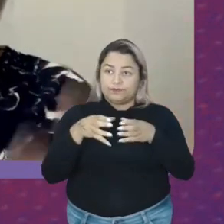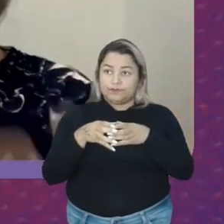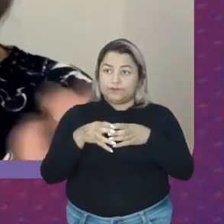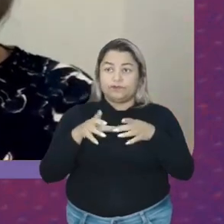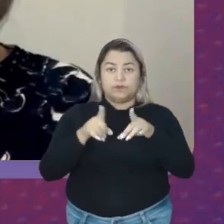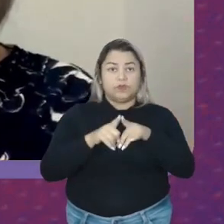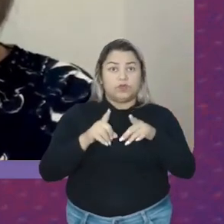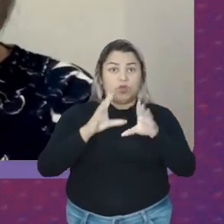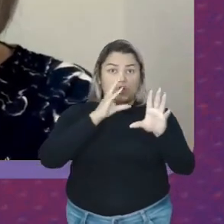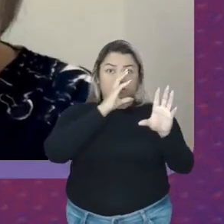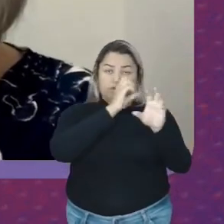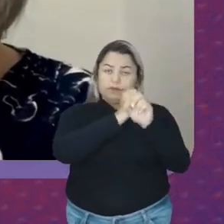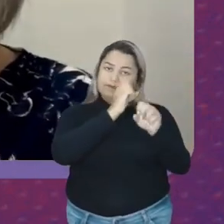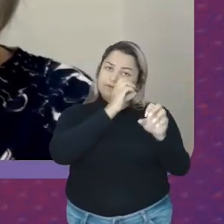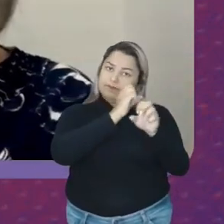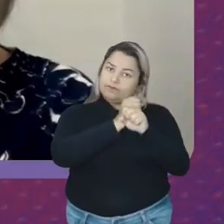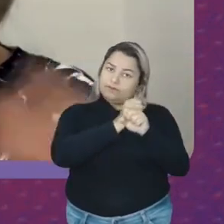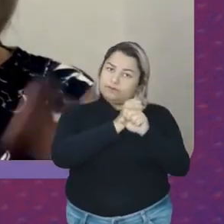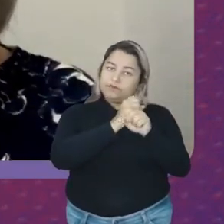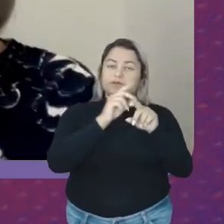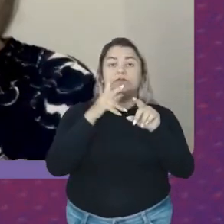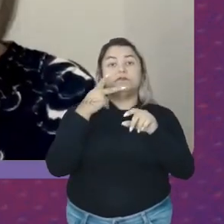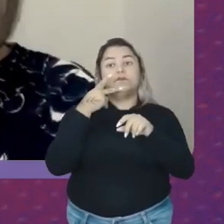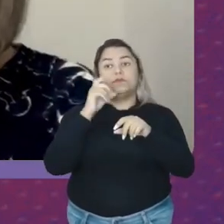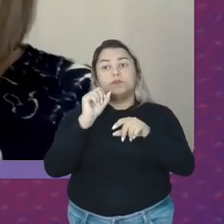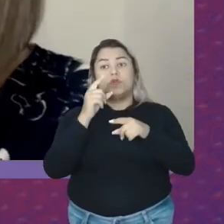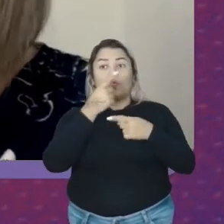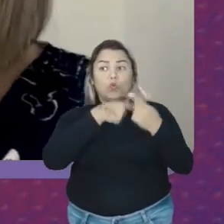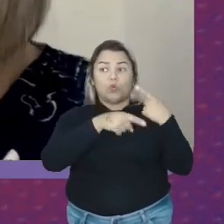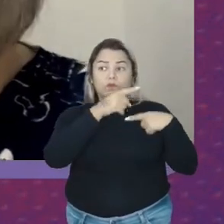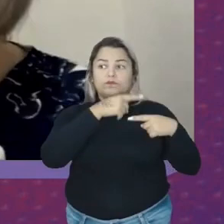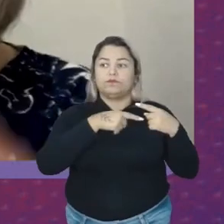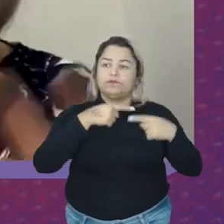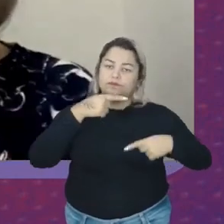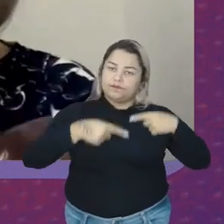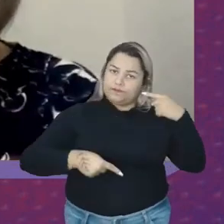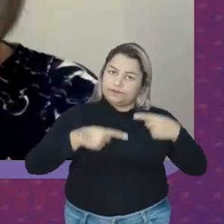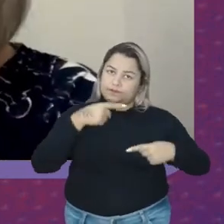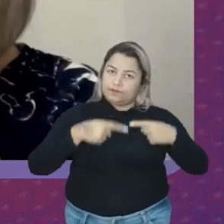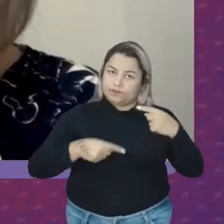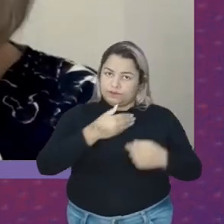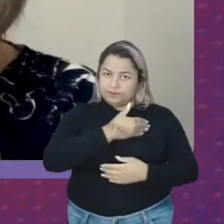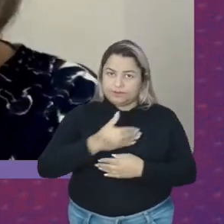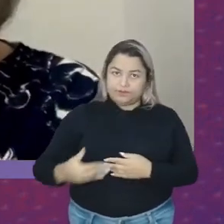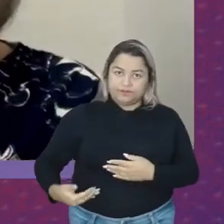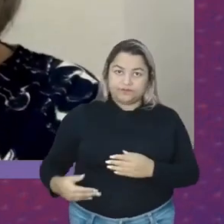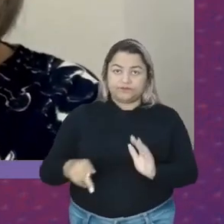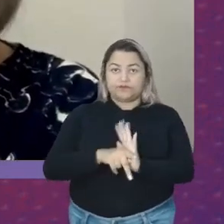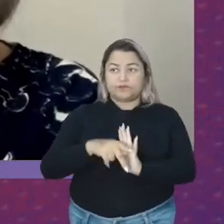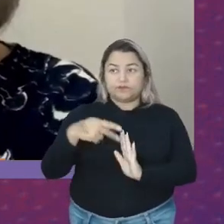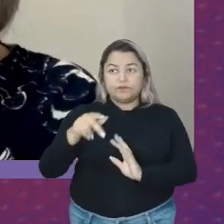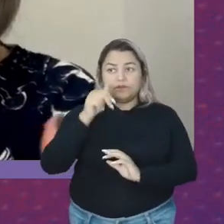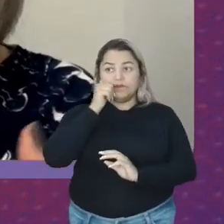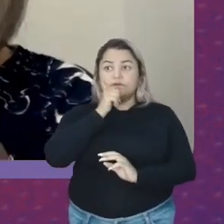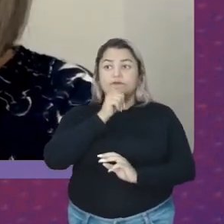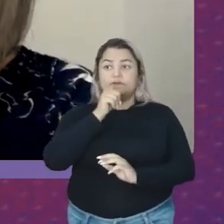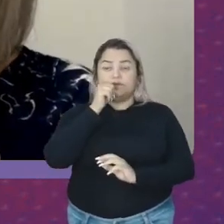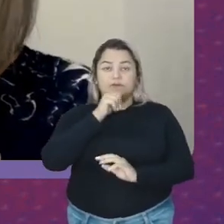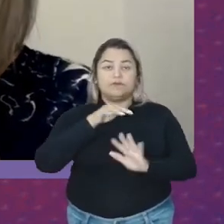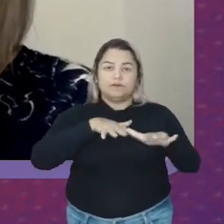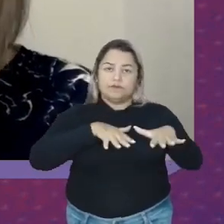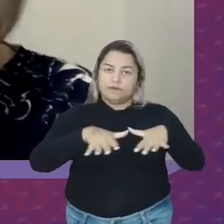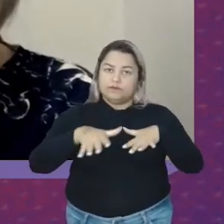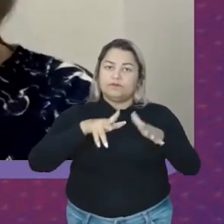orçamento, voltados exclusivamente para a construção de políticas públicas para as mulheres. Eu venho do